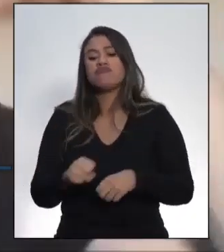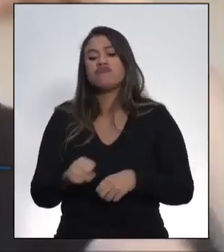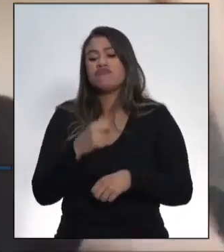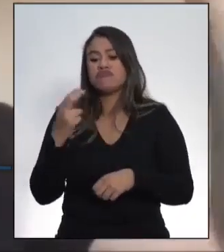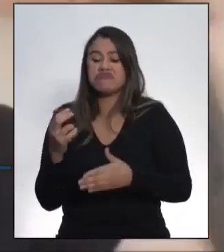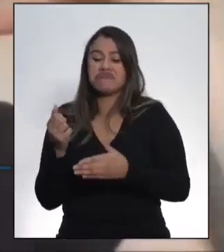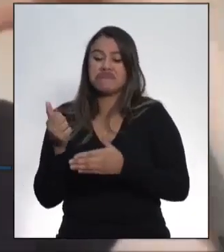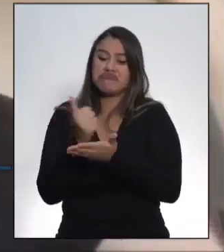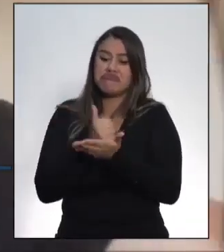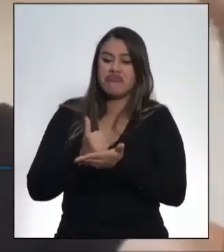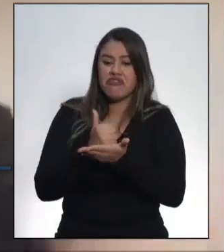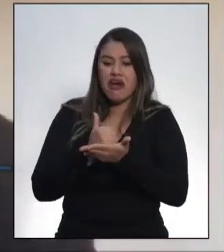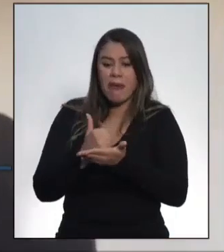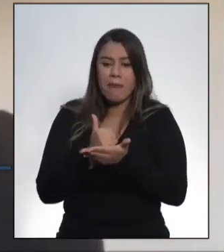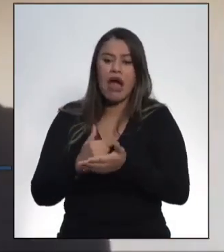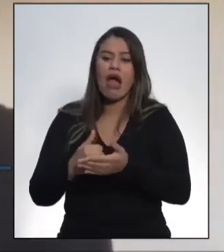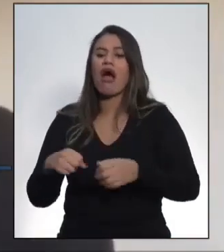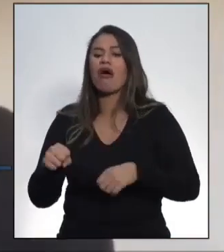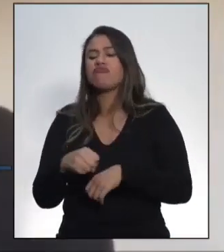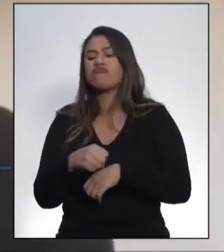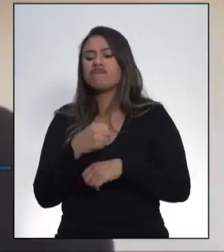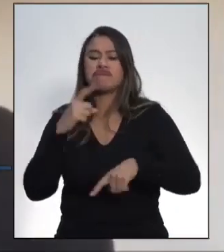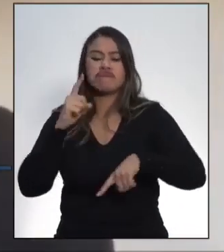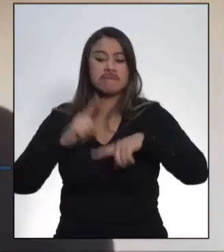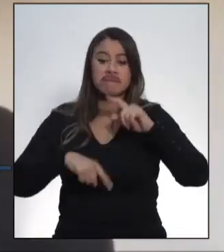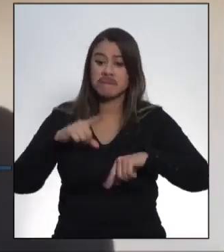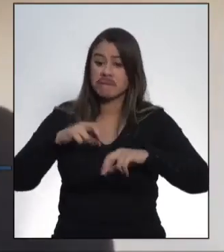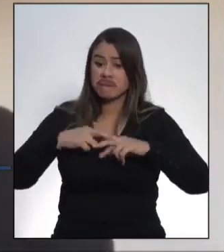qual é o produto, qual é o serviço, você tem que